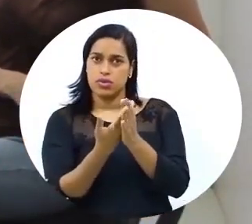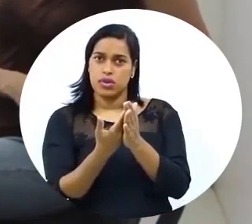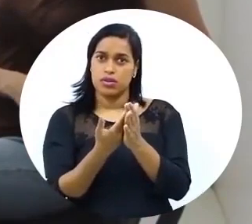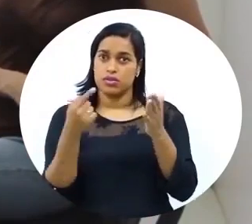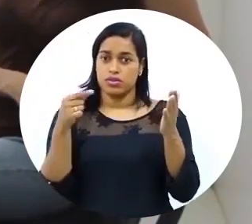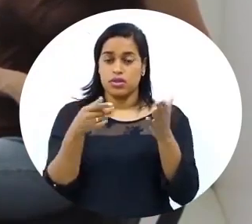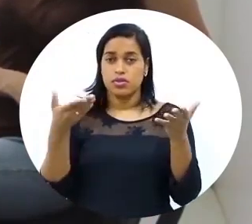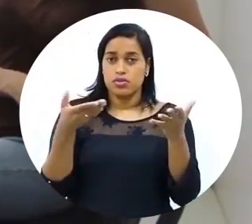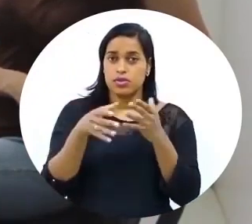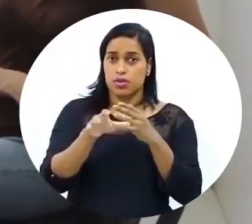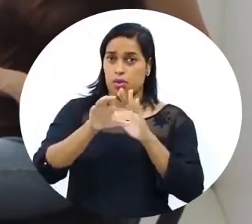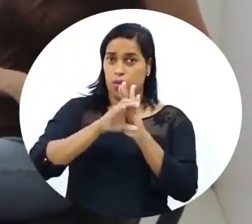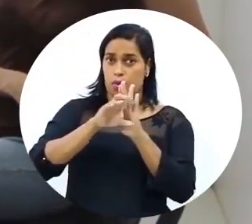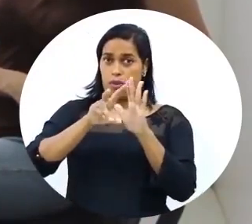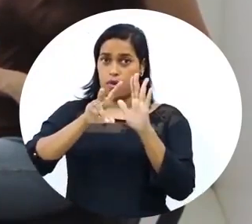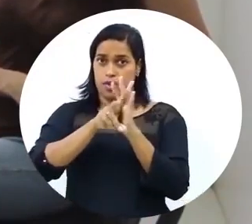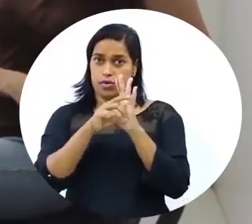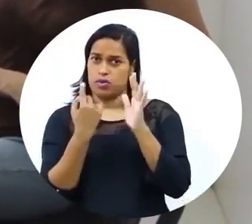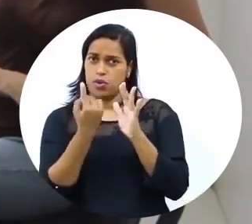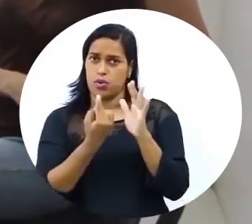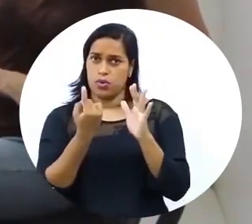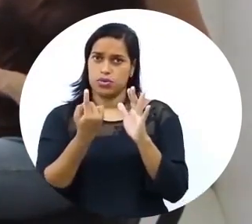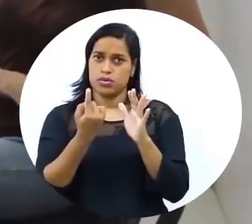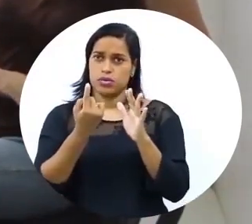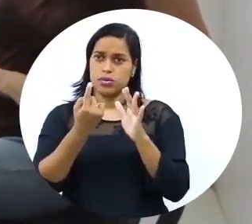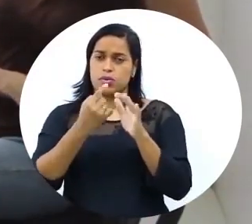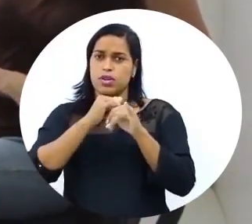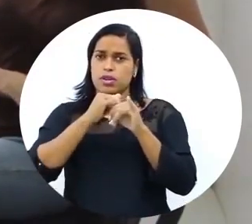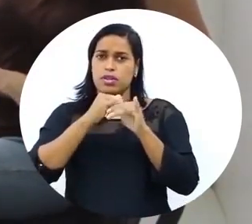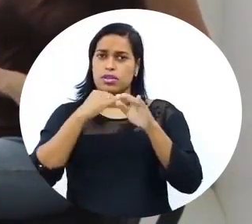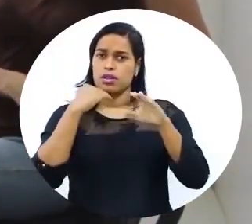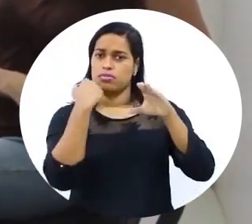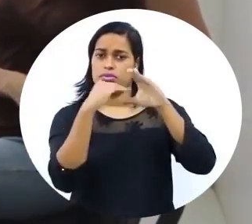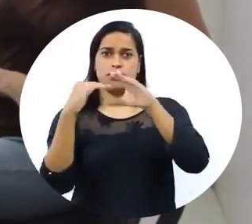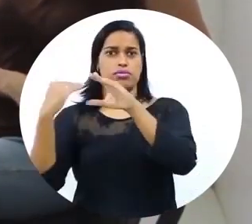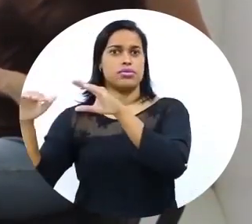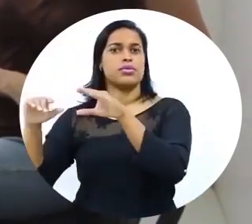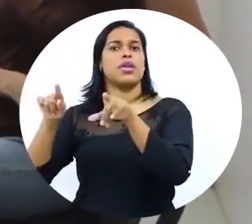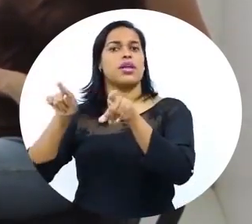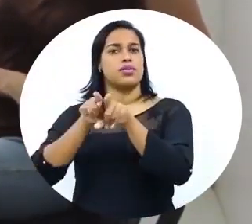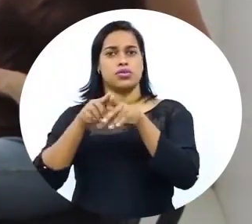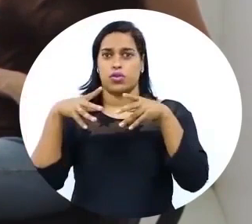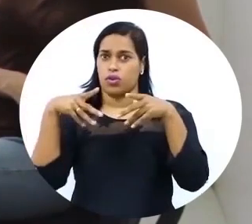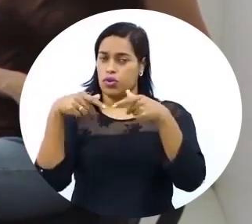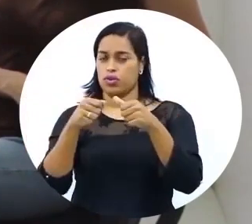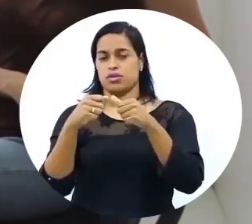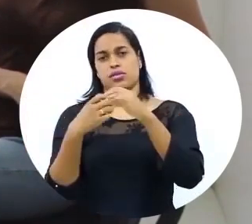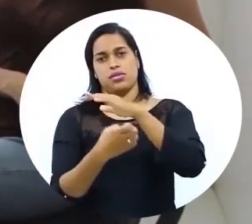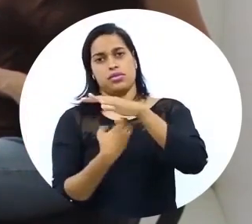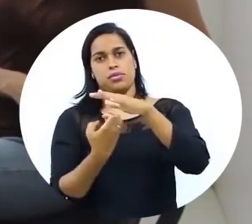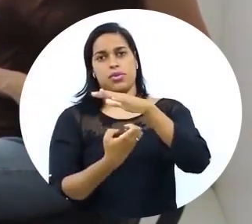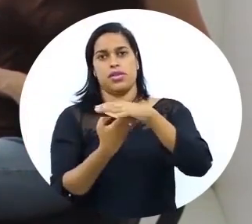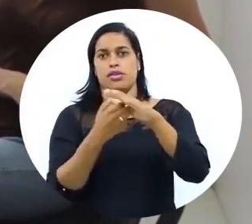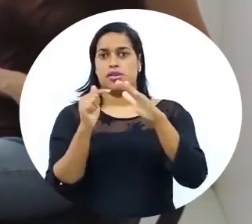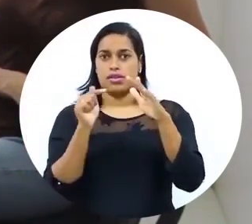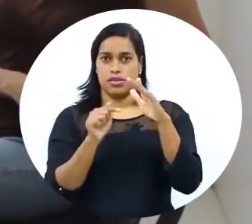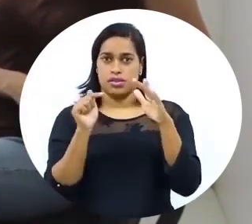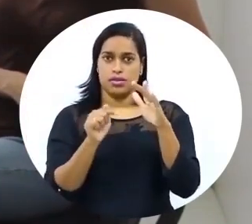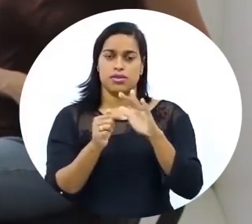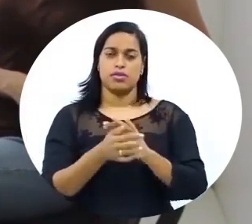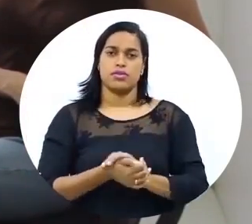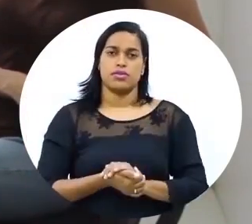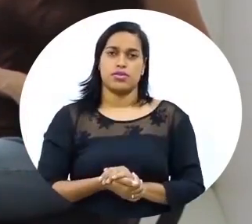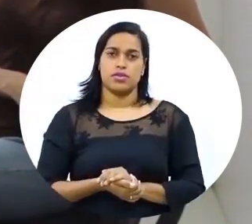um currículo único e mandar para todas as empresas, e isso eu acho que fica aquela